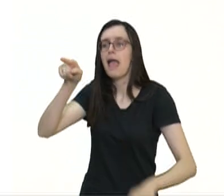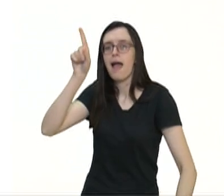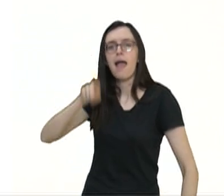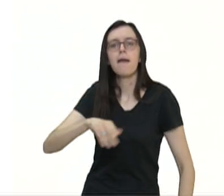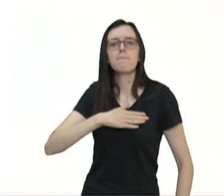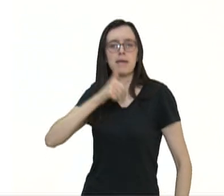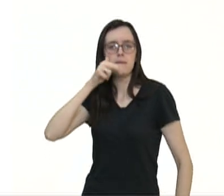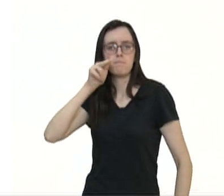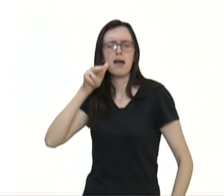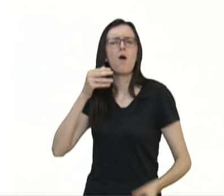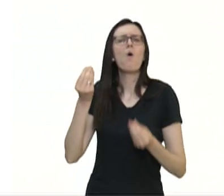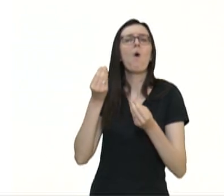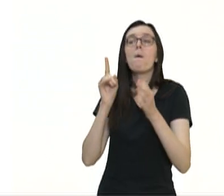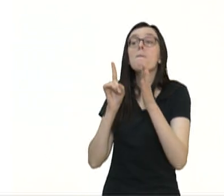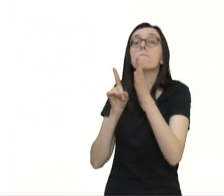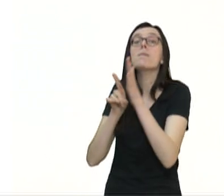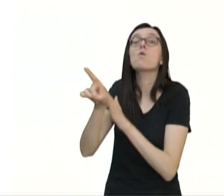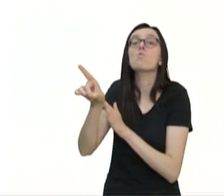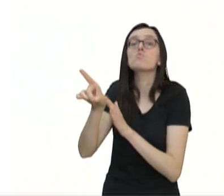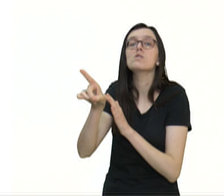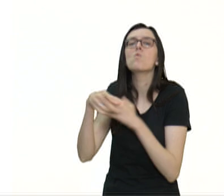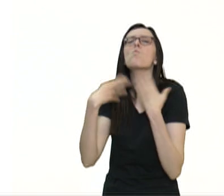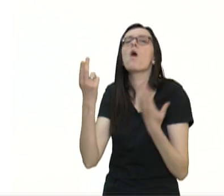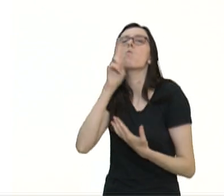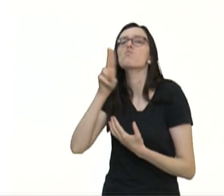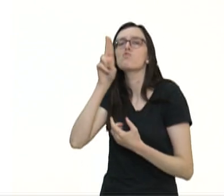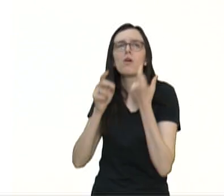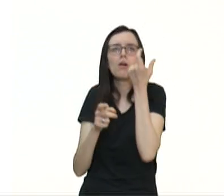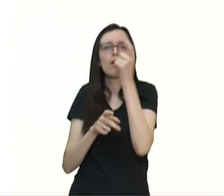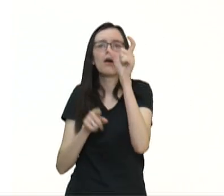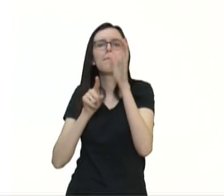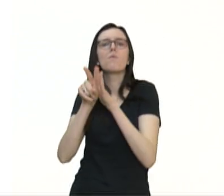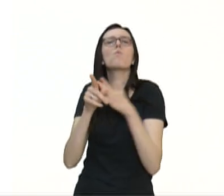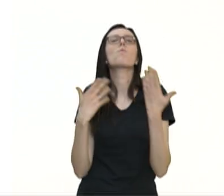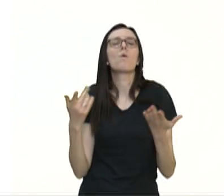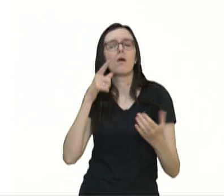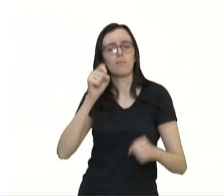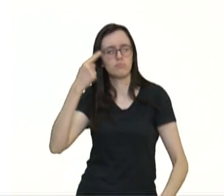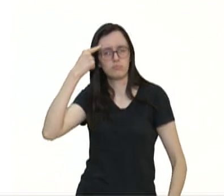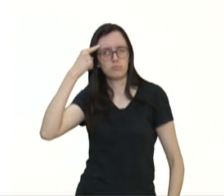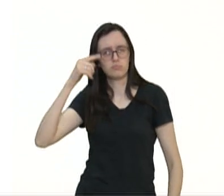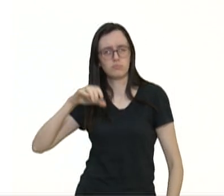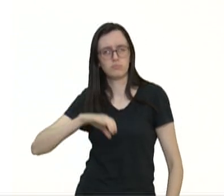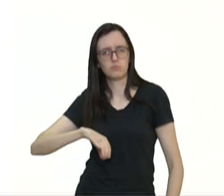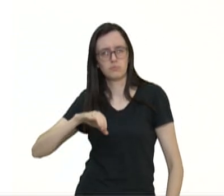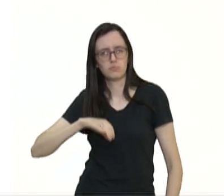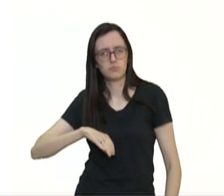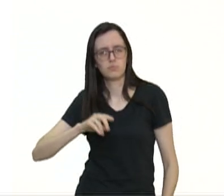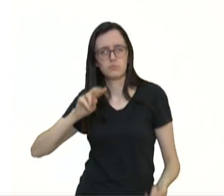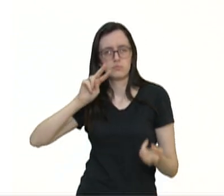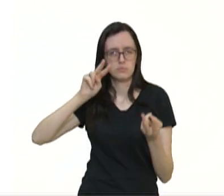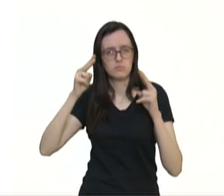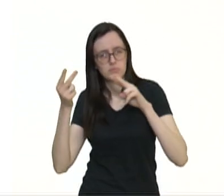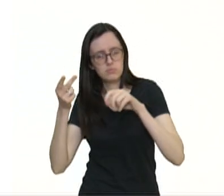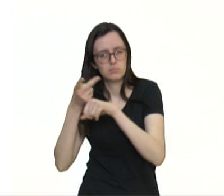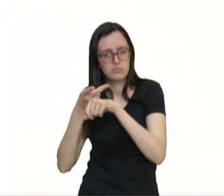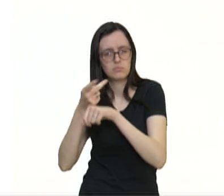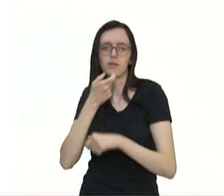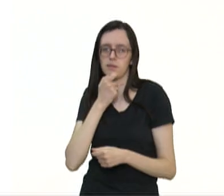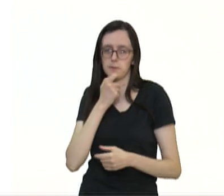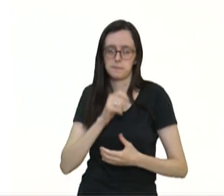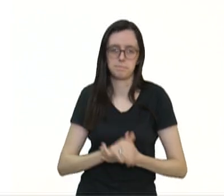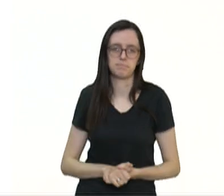irmã, qual foi o pronome interrogativo que eu usei? Você pode pensar nele em português e aí então você vai buscar ele em